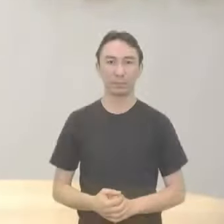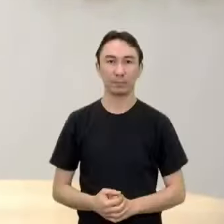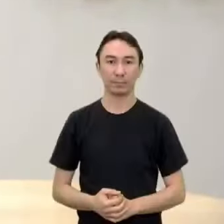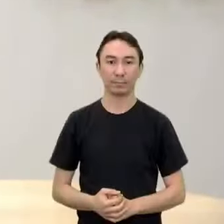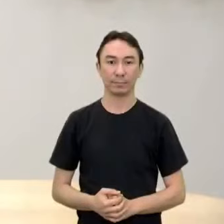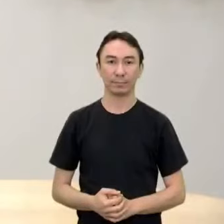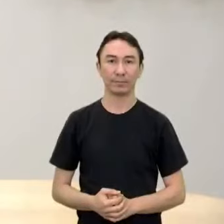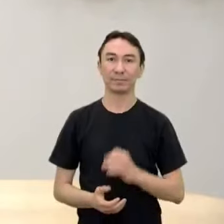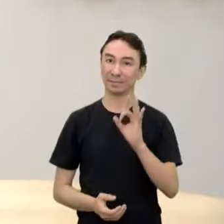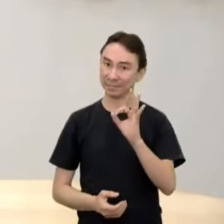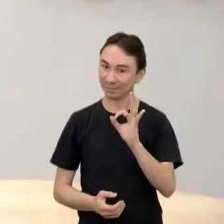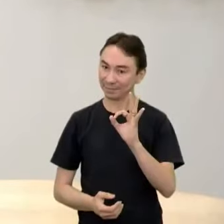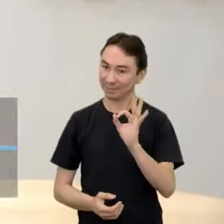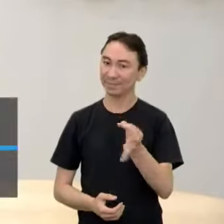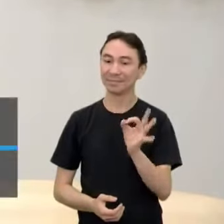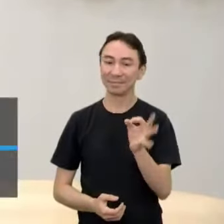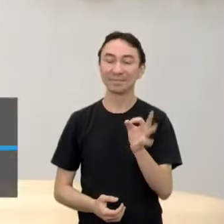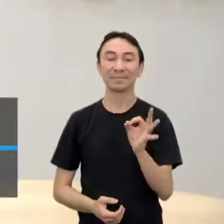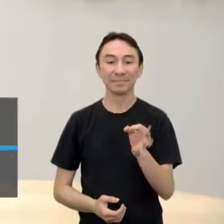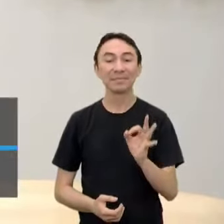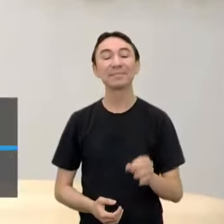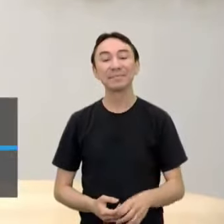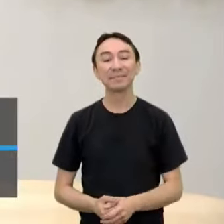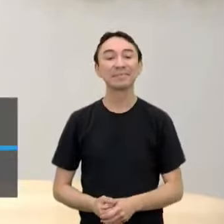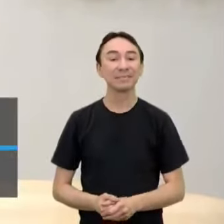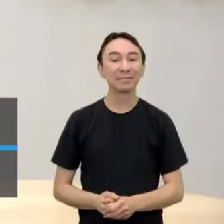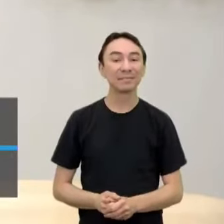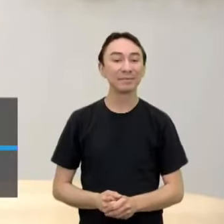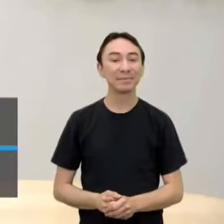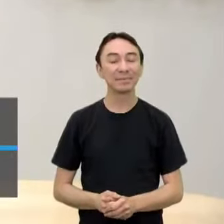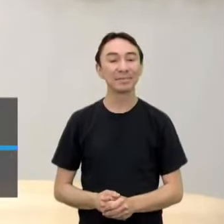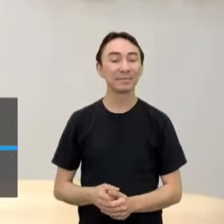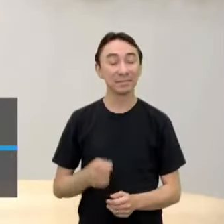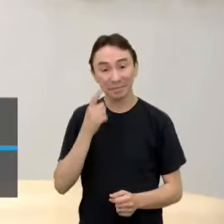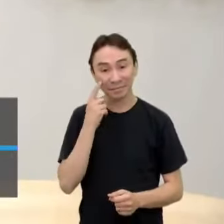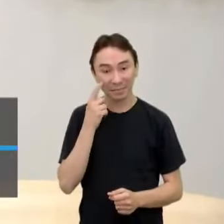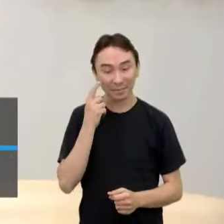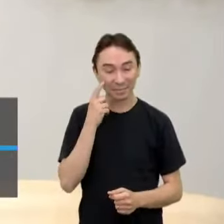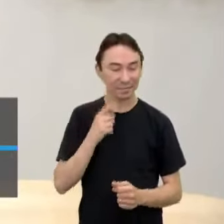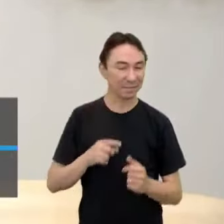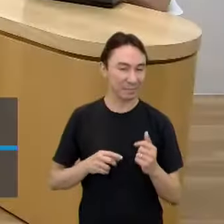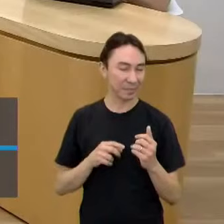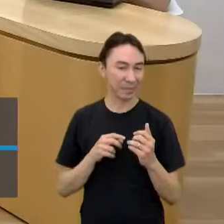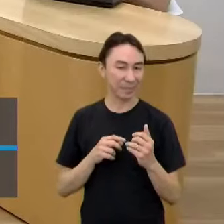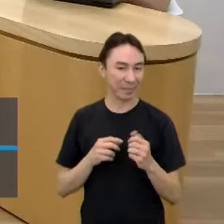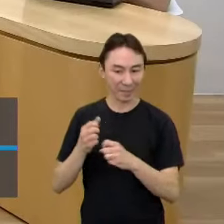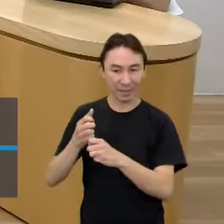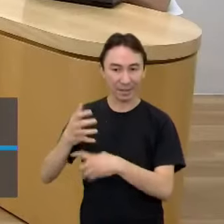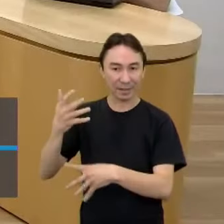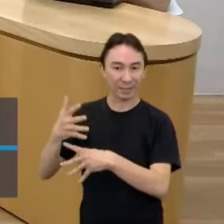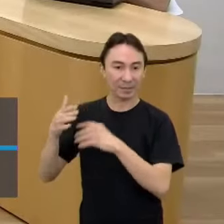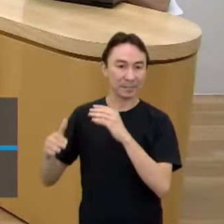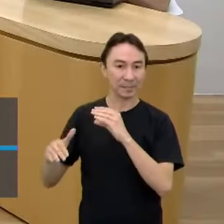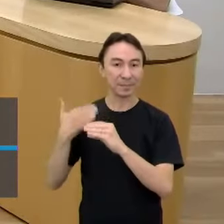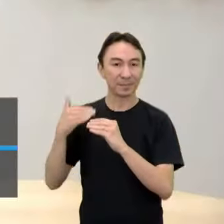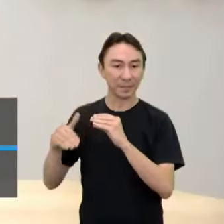Okay. Okay. We're back, João. So we're in a debate about the Charon and